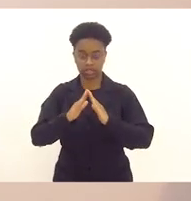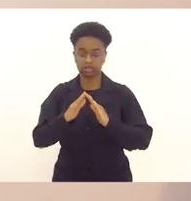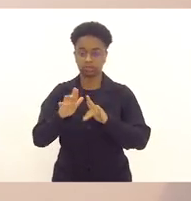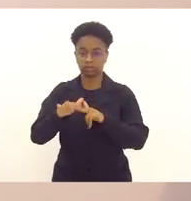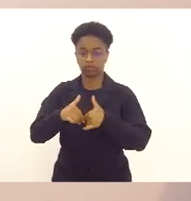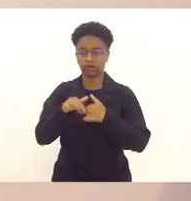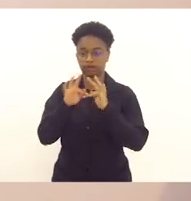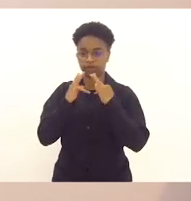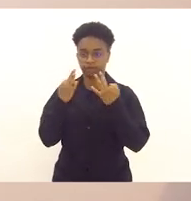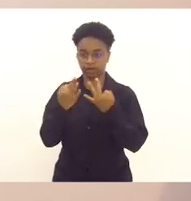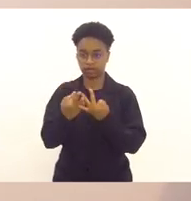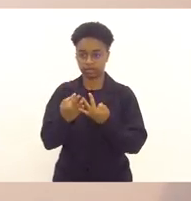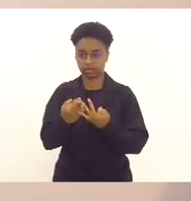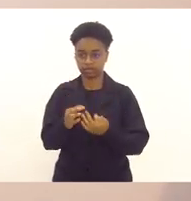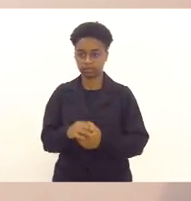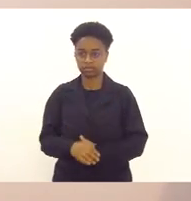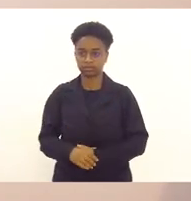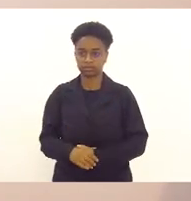familiares